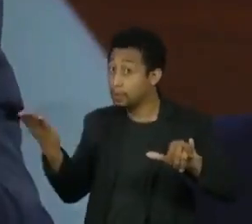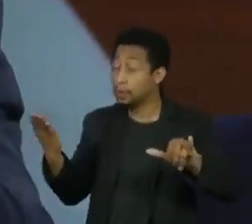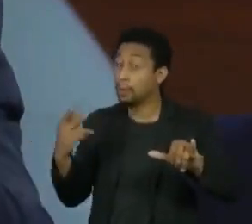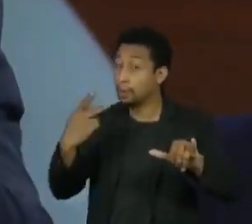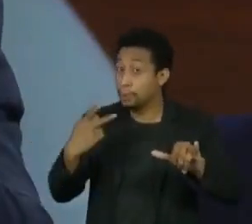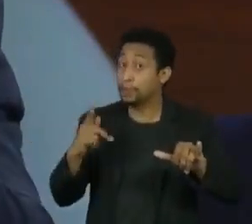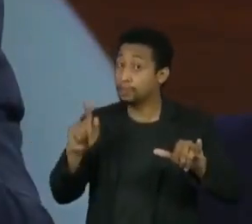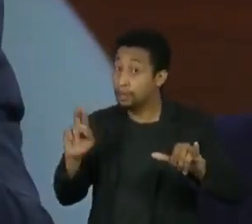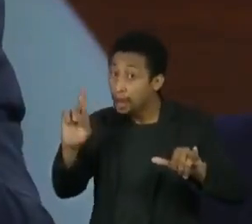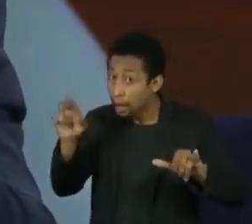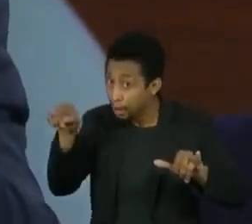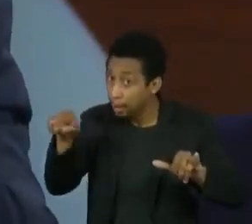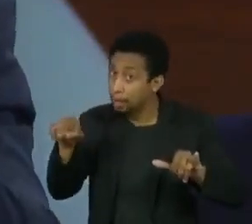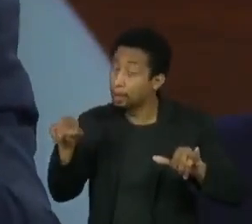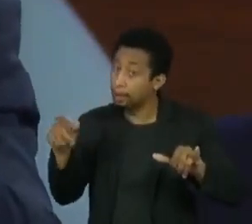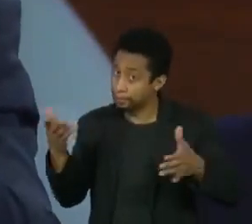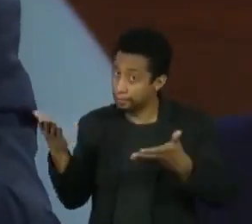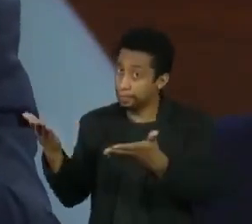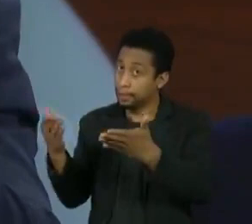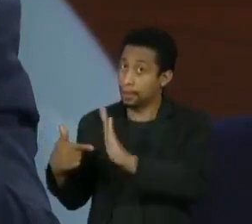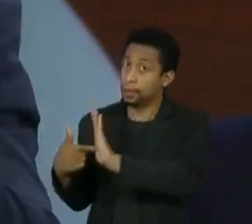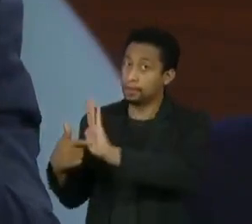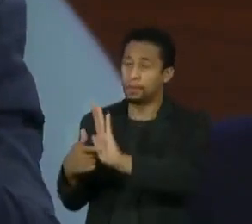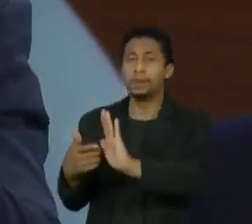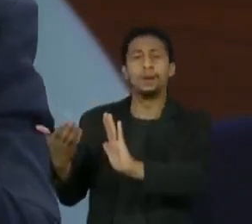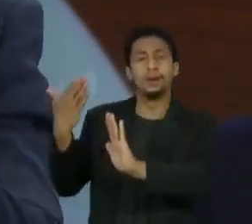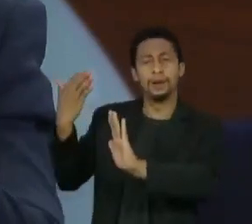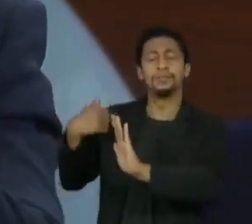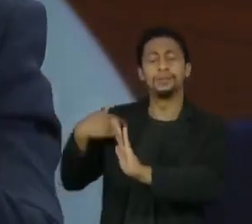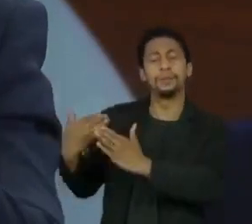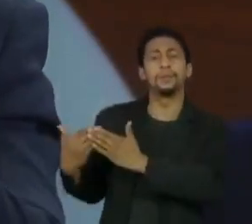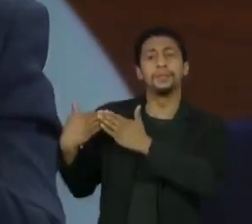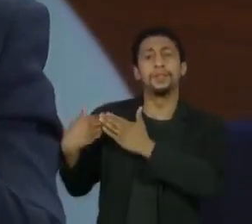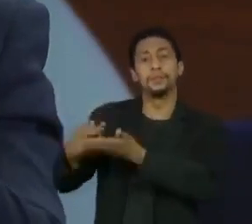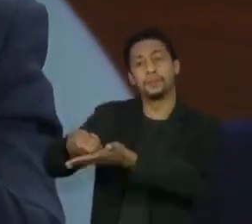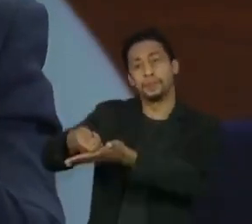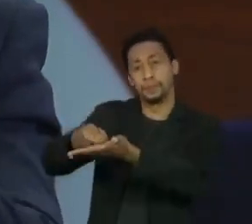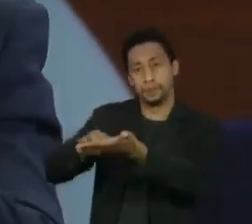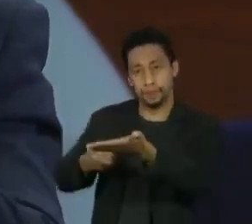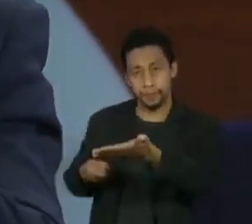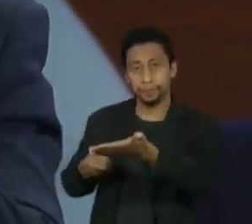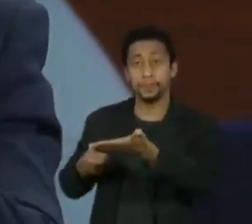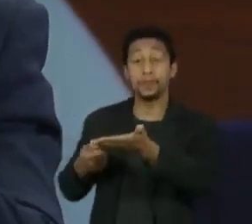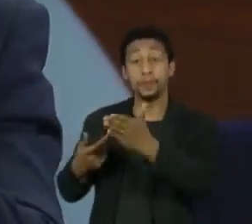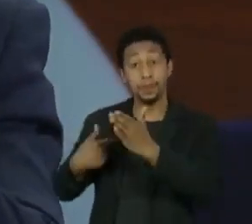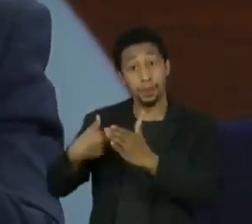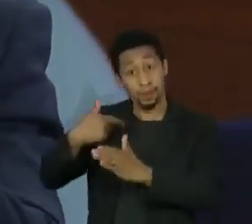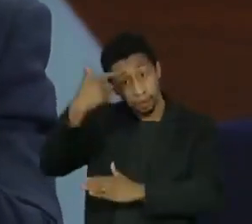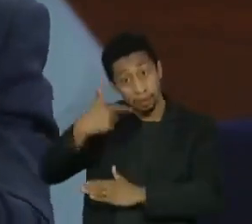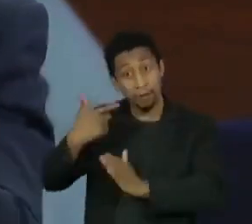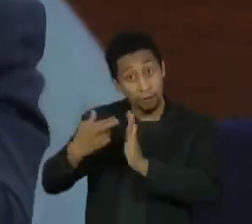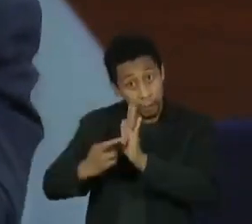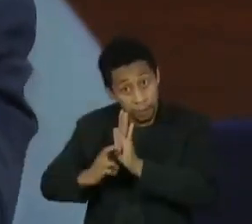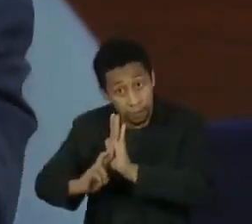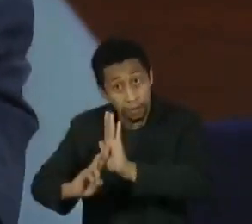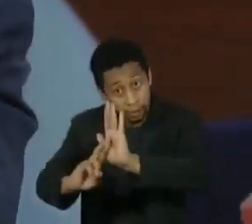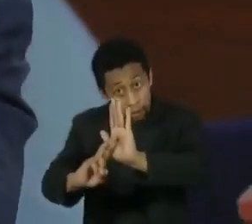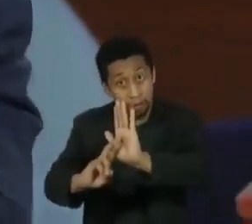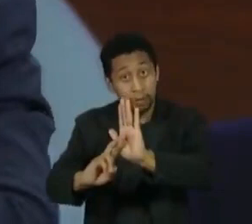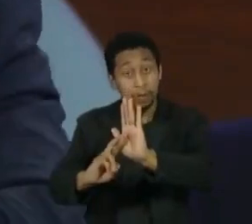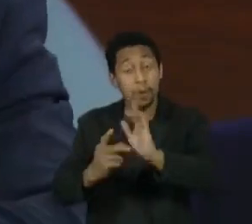primeiro foi quando eu, inclusive, fui um dos subscritores que representei contra